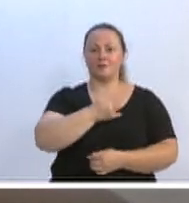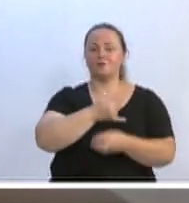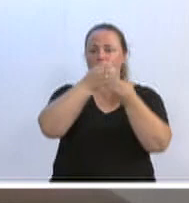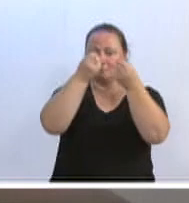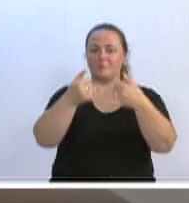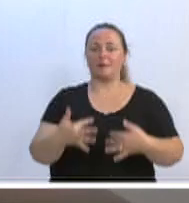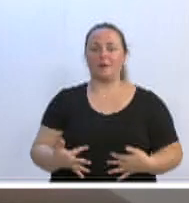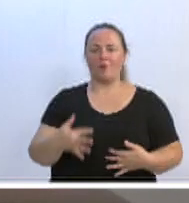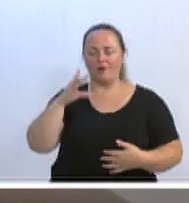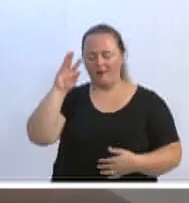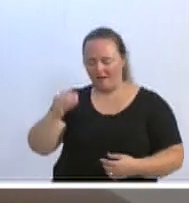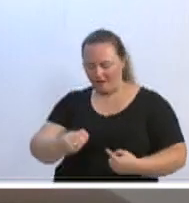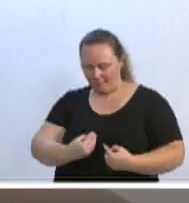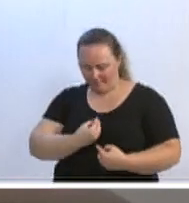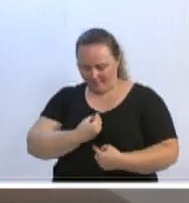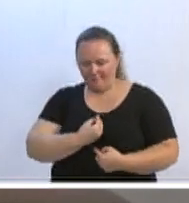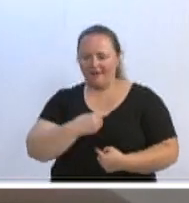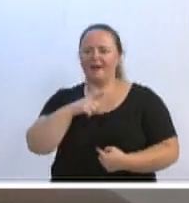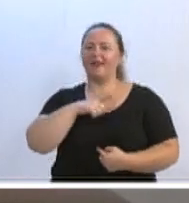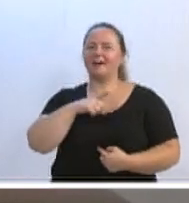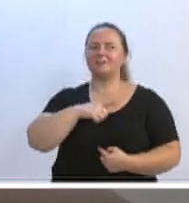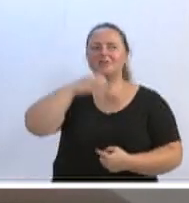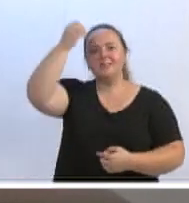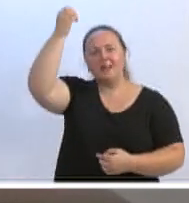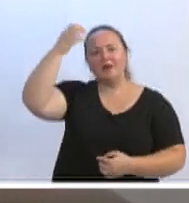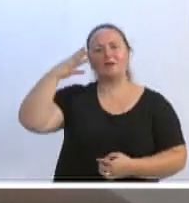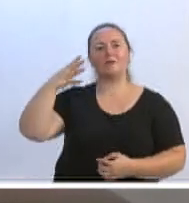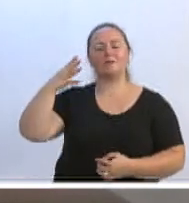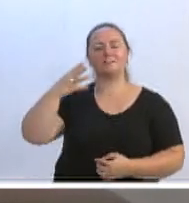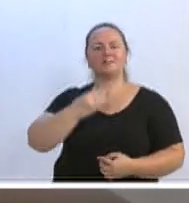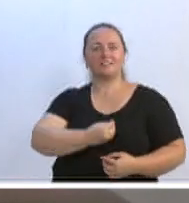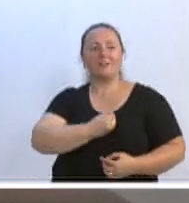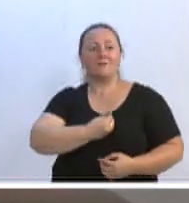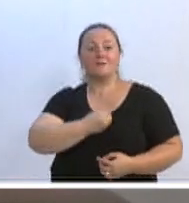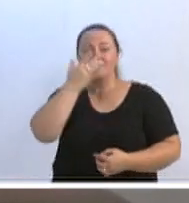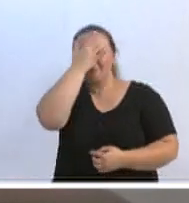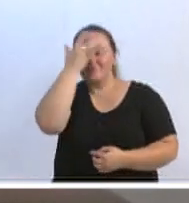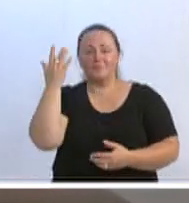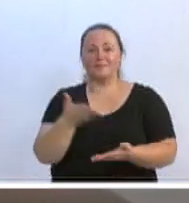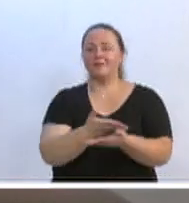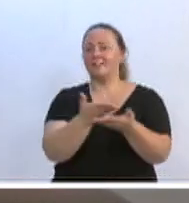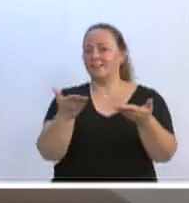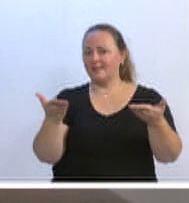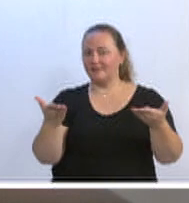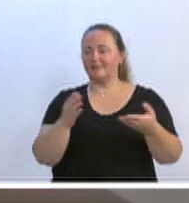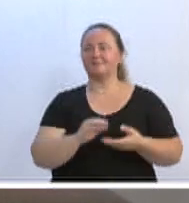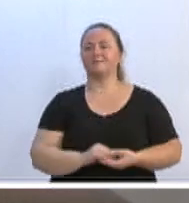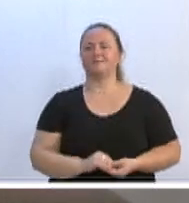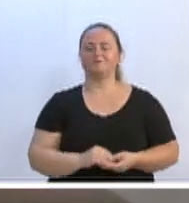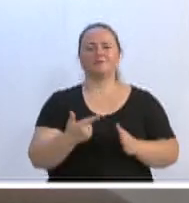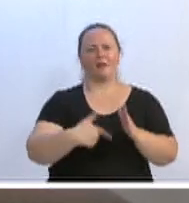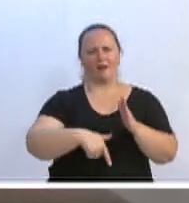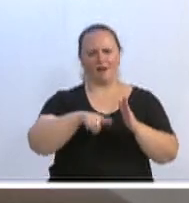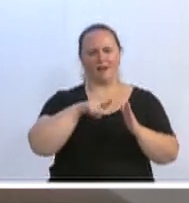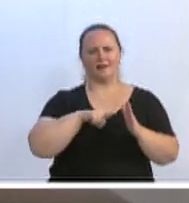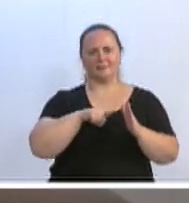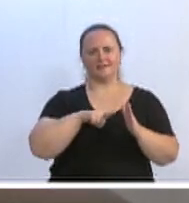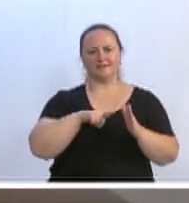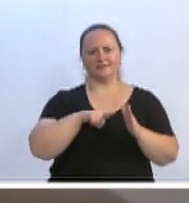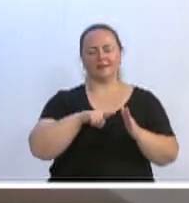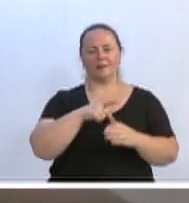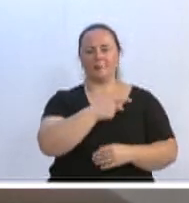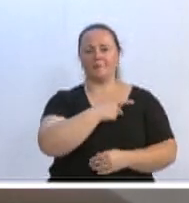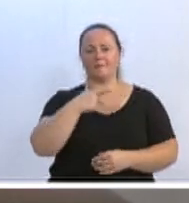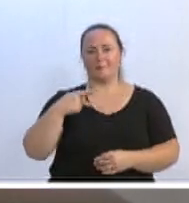vida dos homens. Então, e o texto que foi lido aqui pelo pastor Jackson, né? Ele abriu